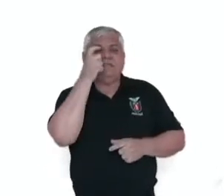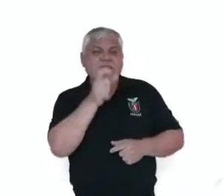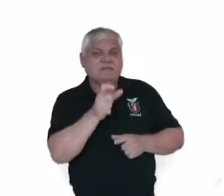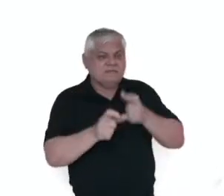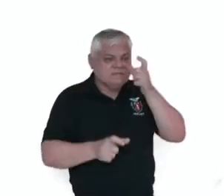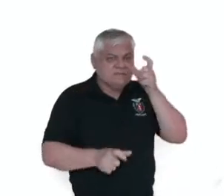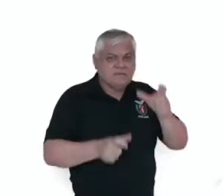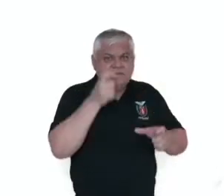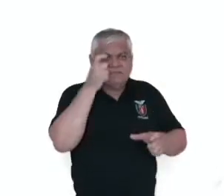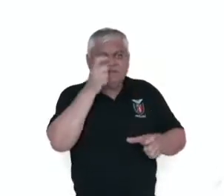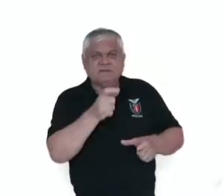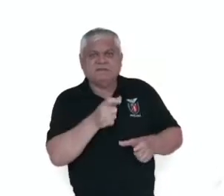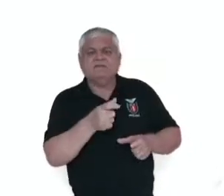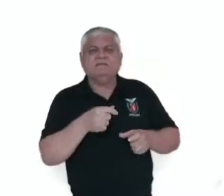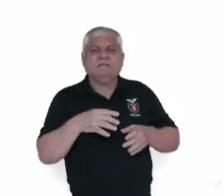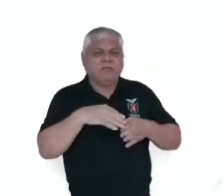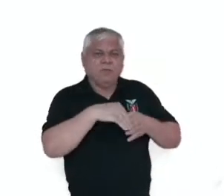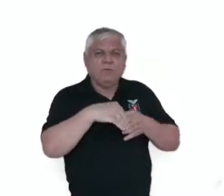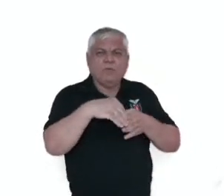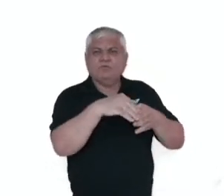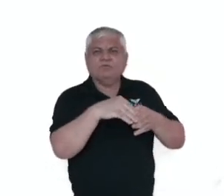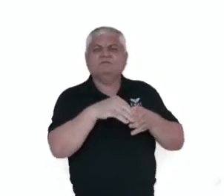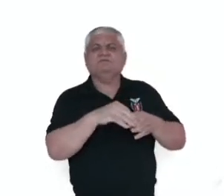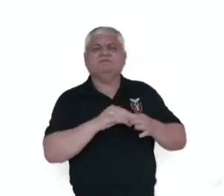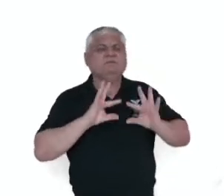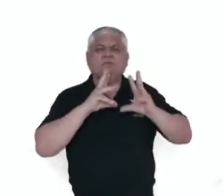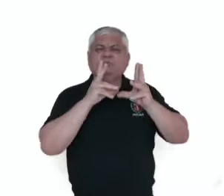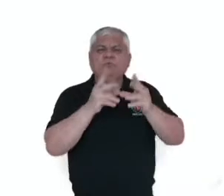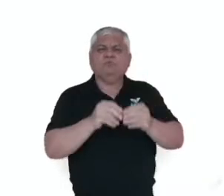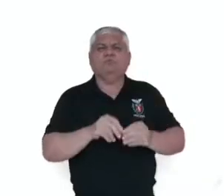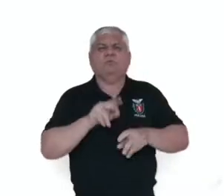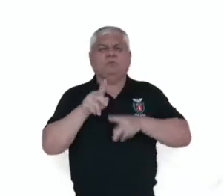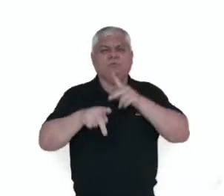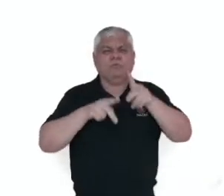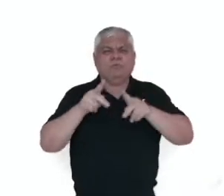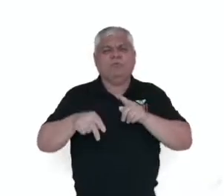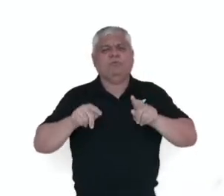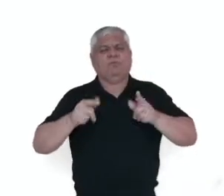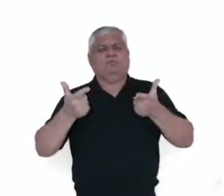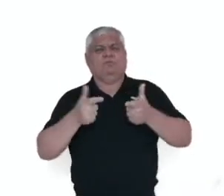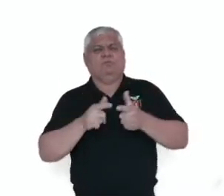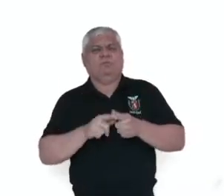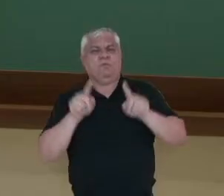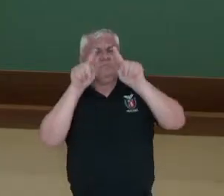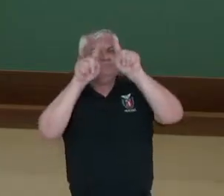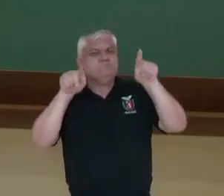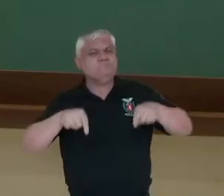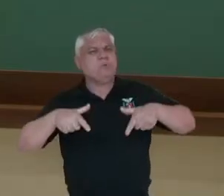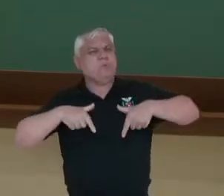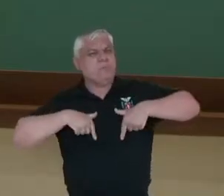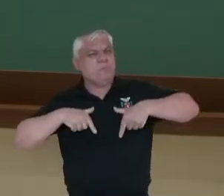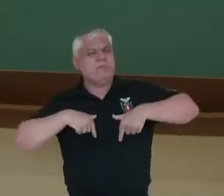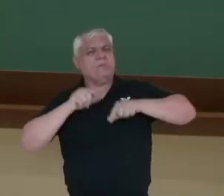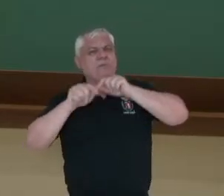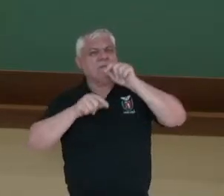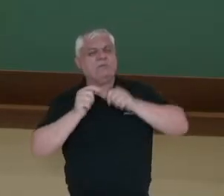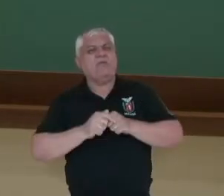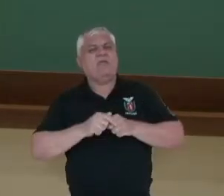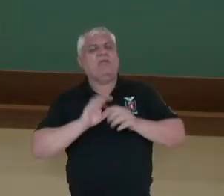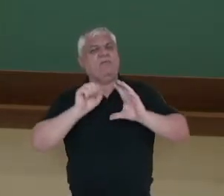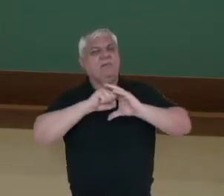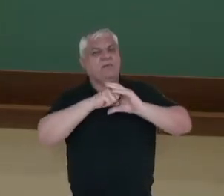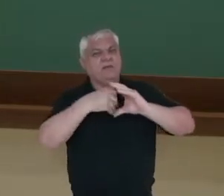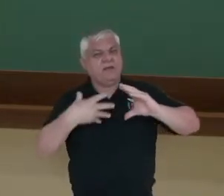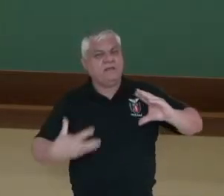em bem conduzir a res pública, coisa pública. Então essa virtude como uma